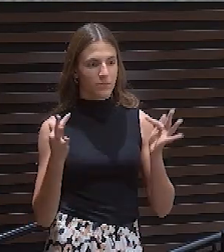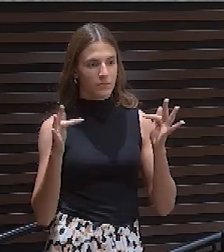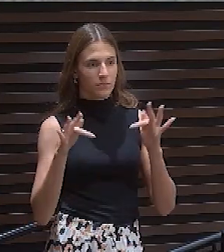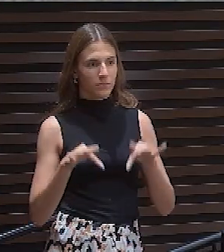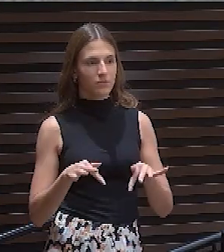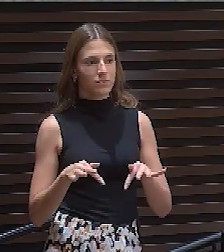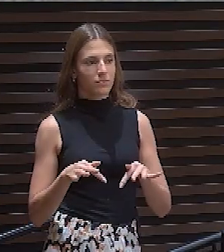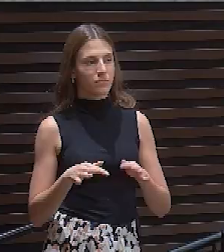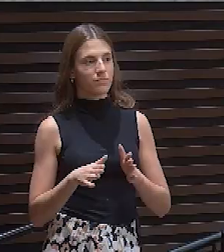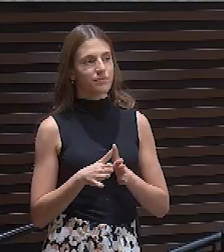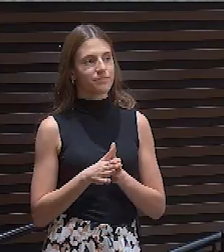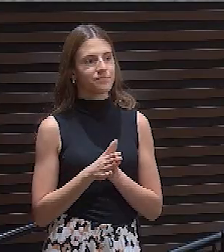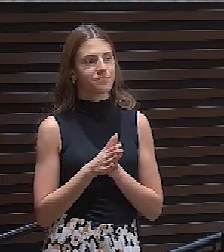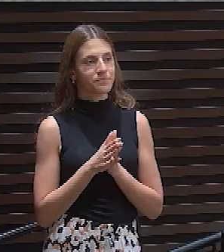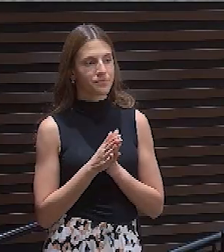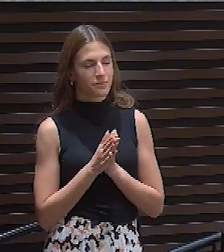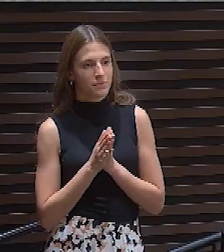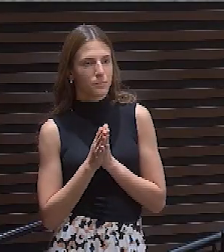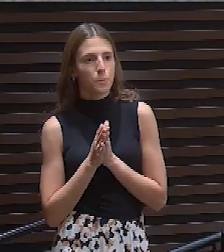muito tempo.